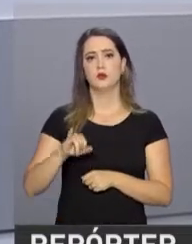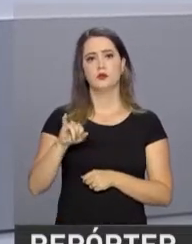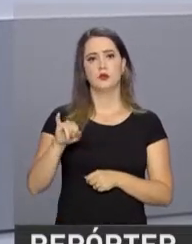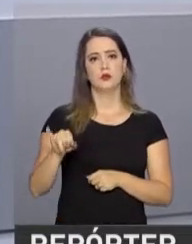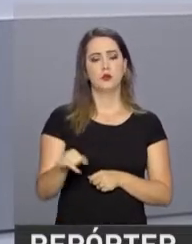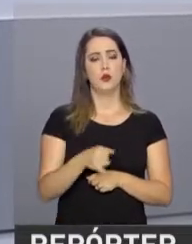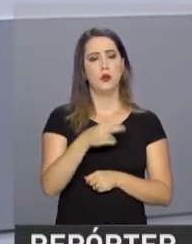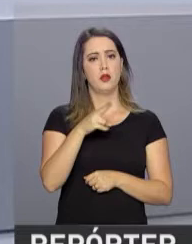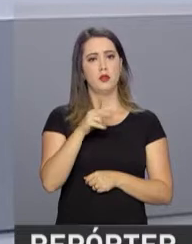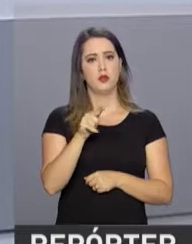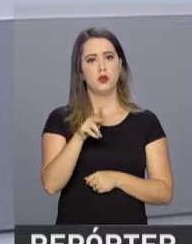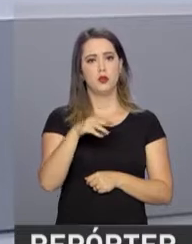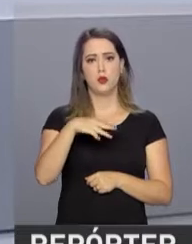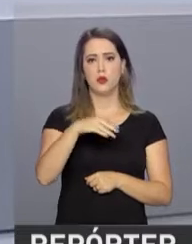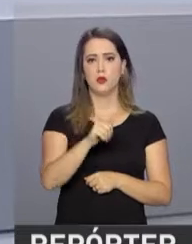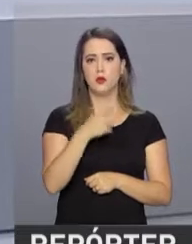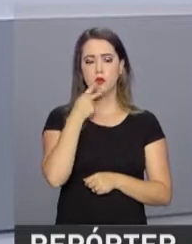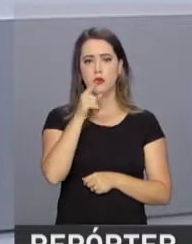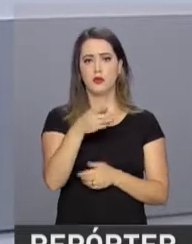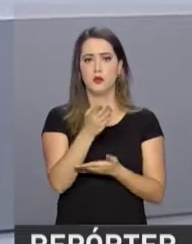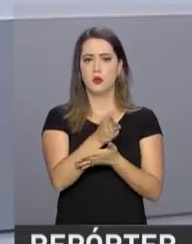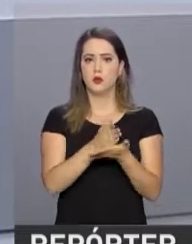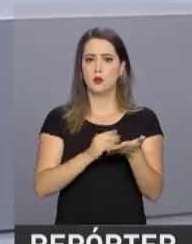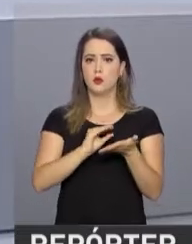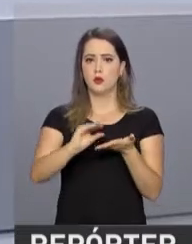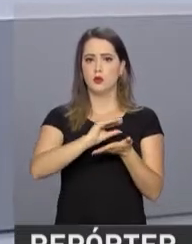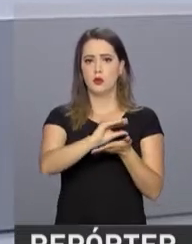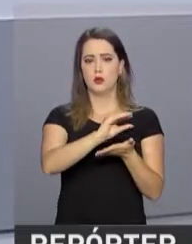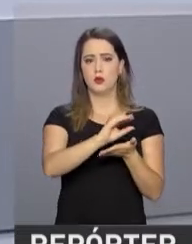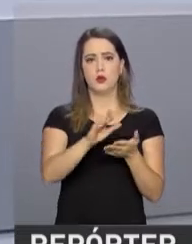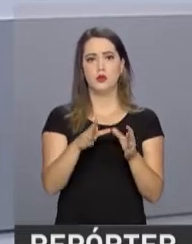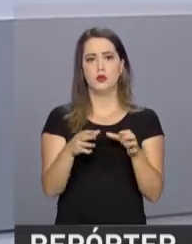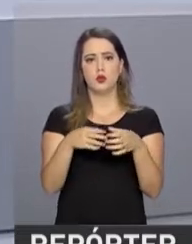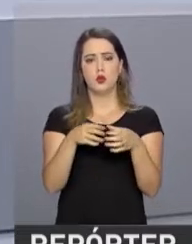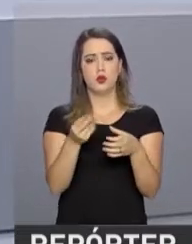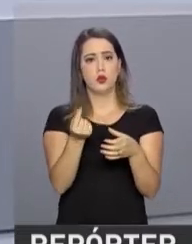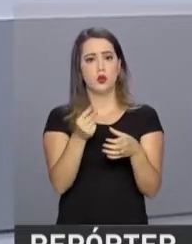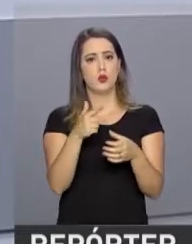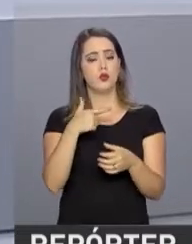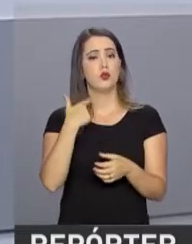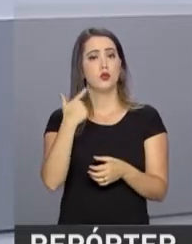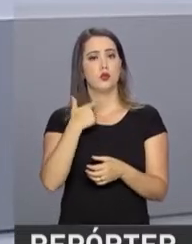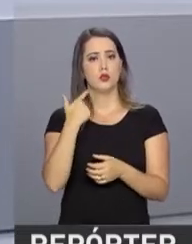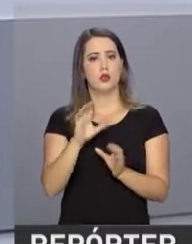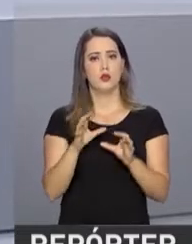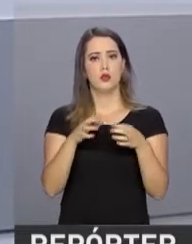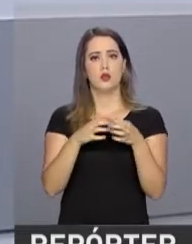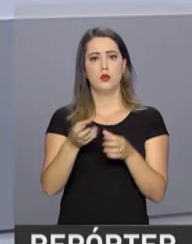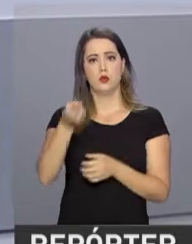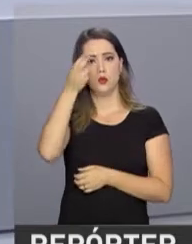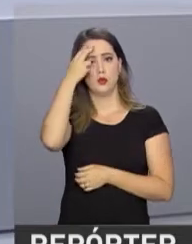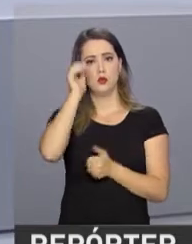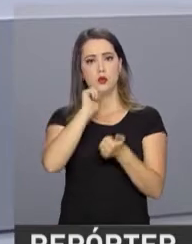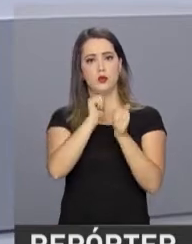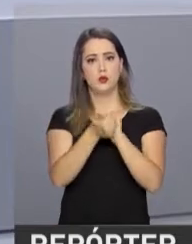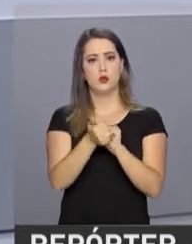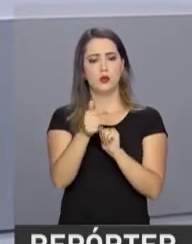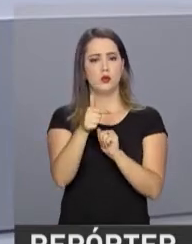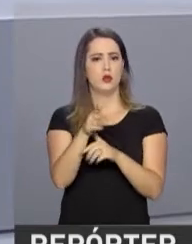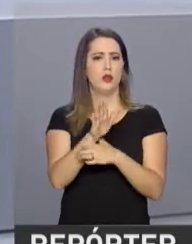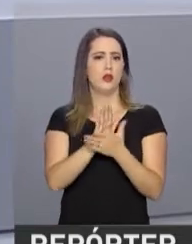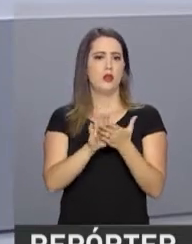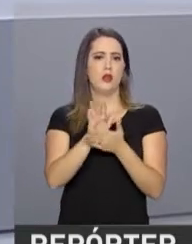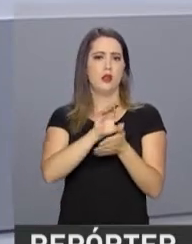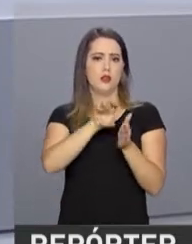governo está discutindo a distribuição de parte dos prêmios de loteria a idéia é que áreas como cultura e esporte não sejam